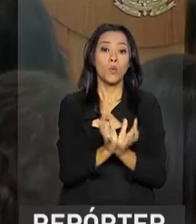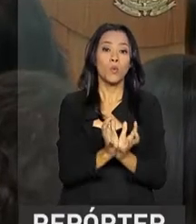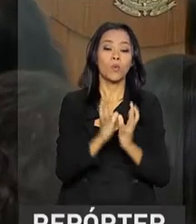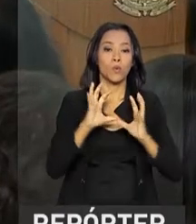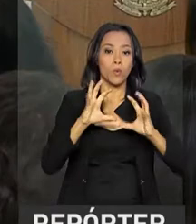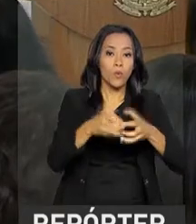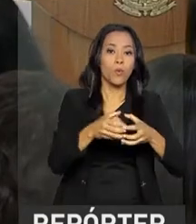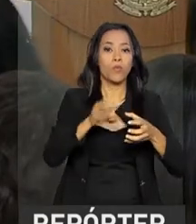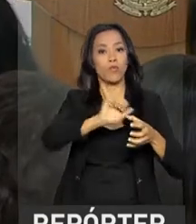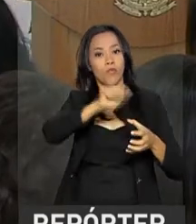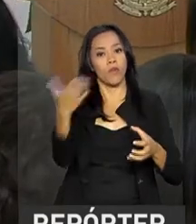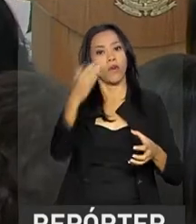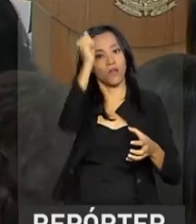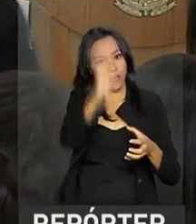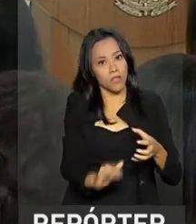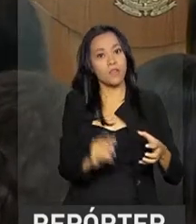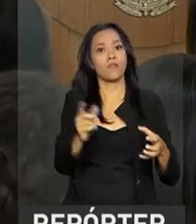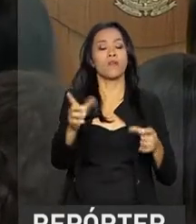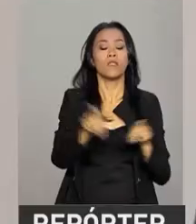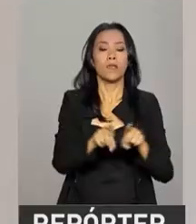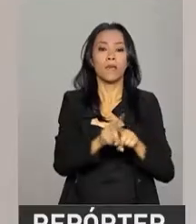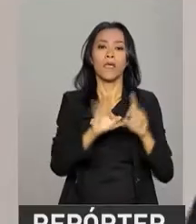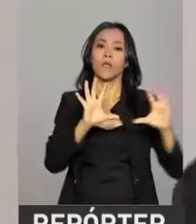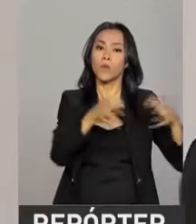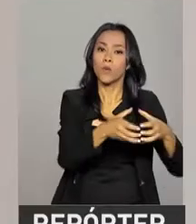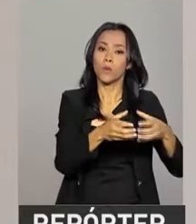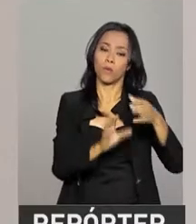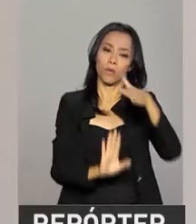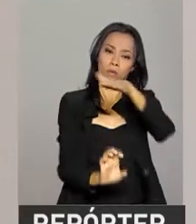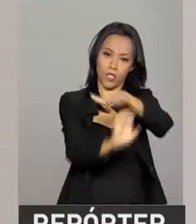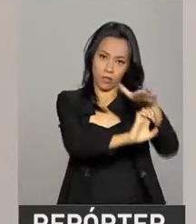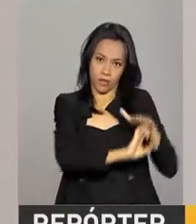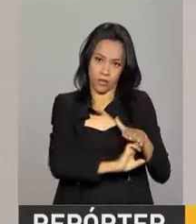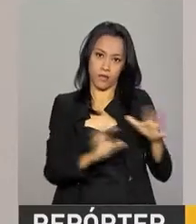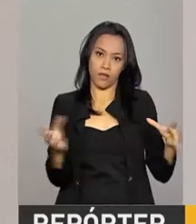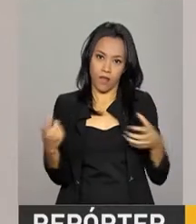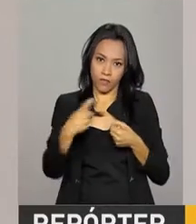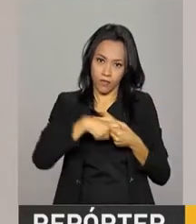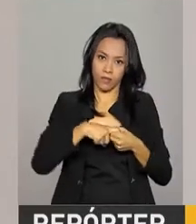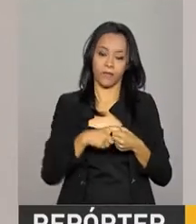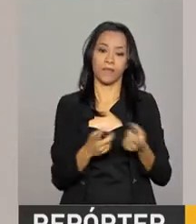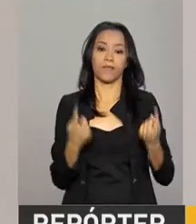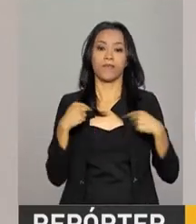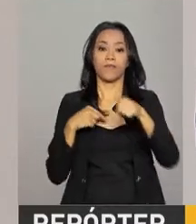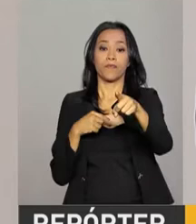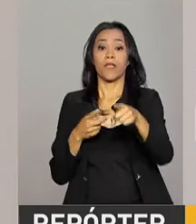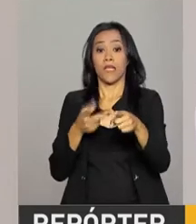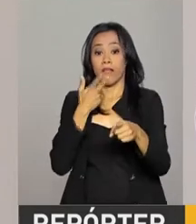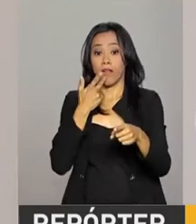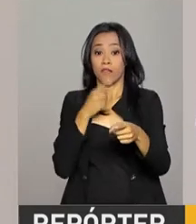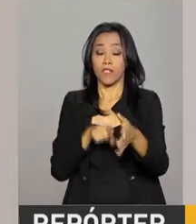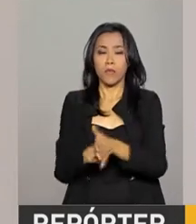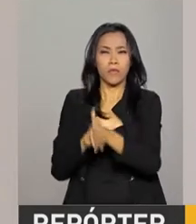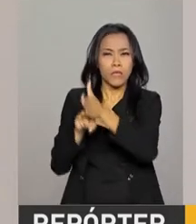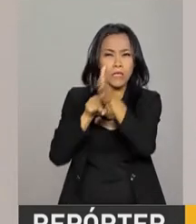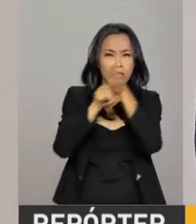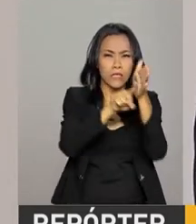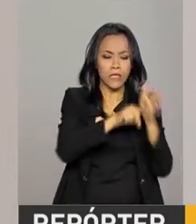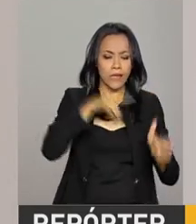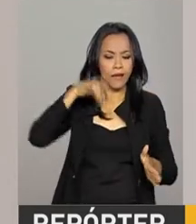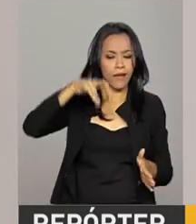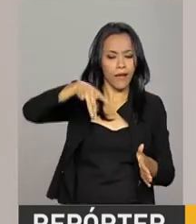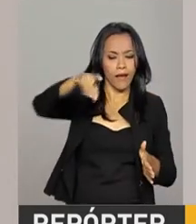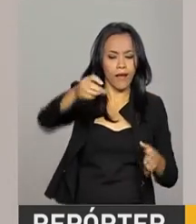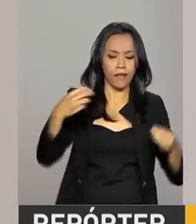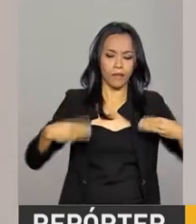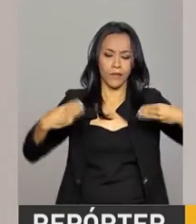civil e entidades empresariais vamos aí um levantamento em cada ministério identificando programa mas